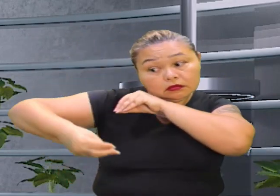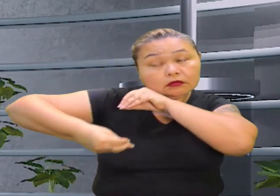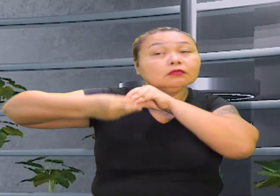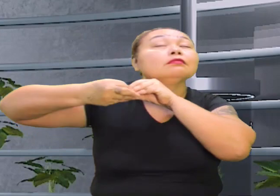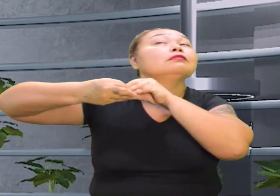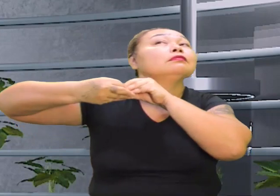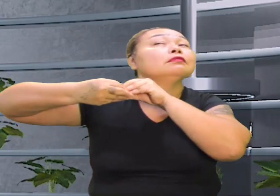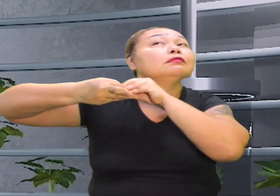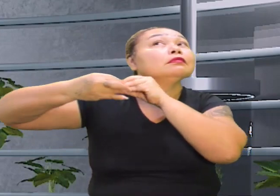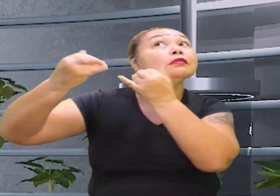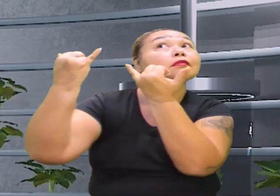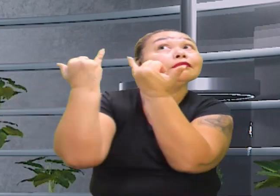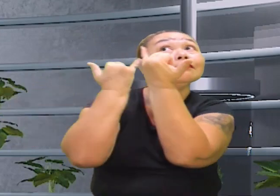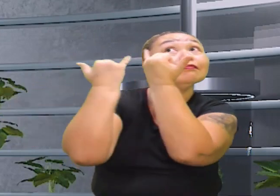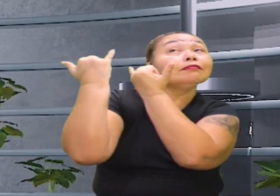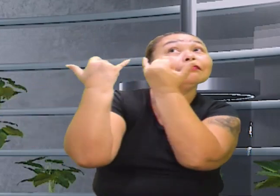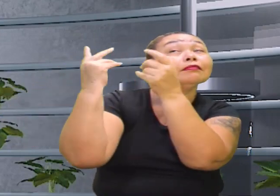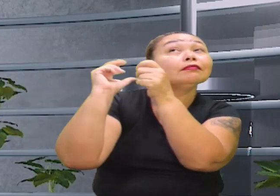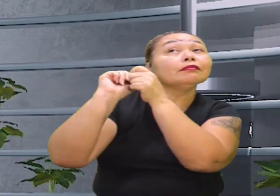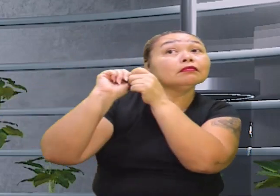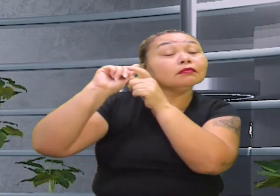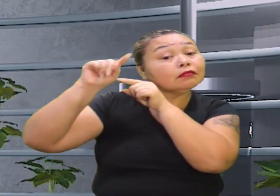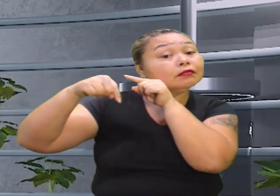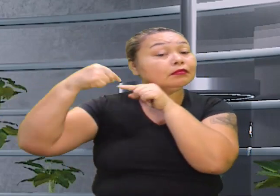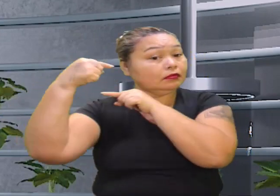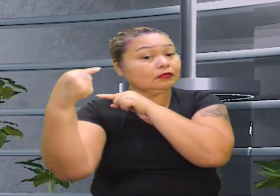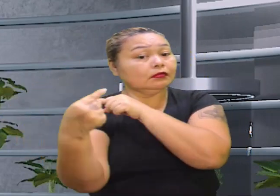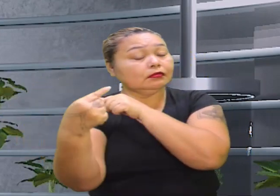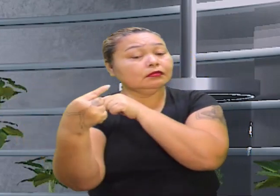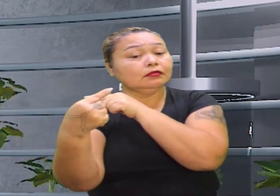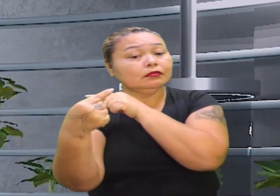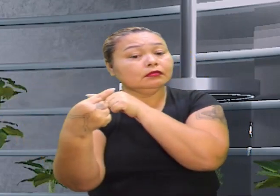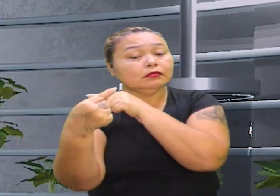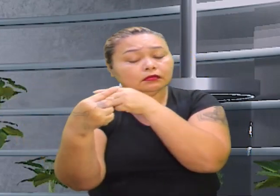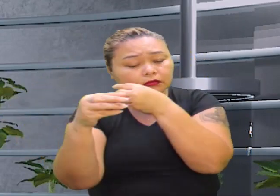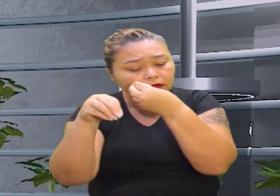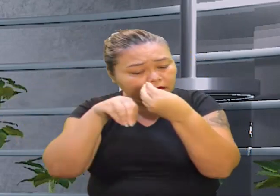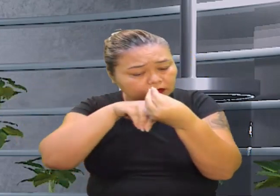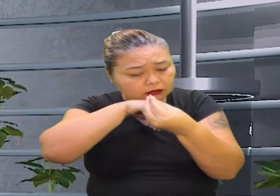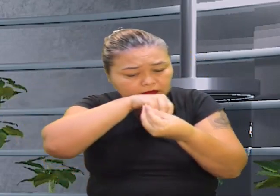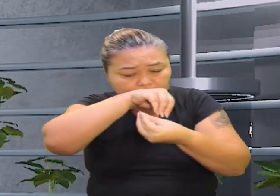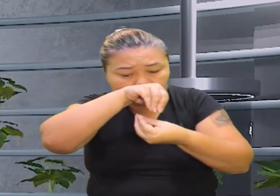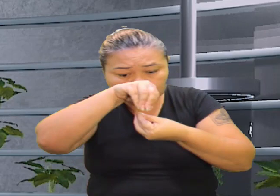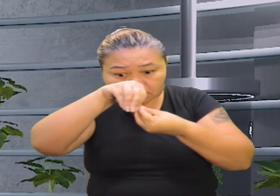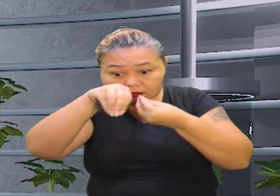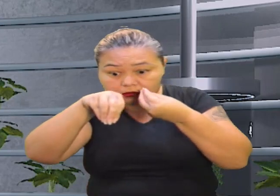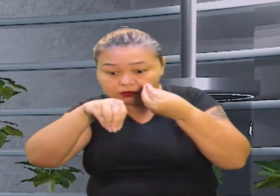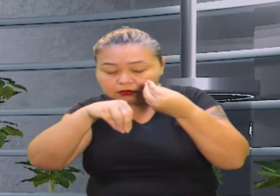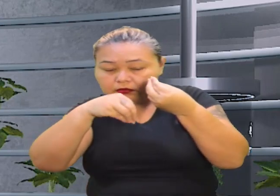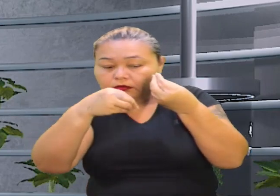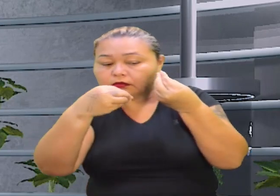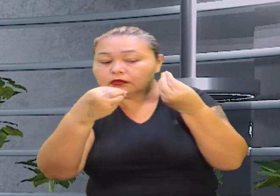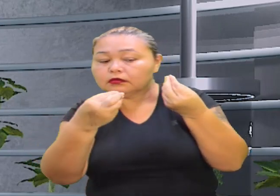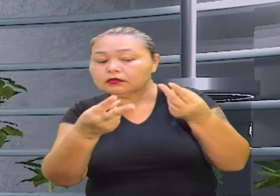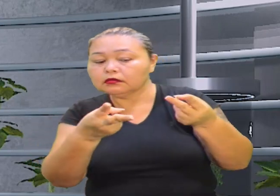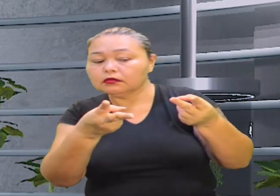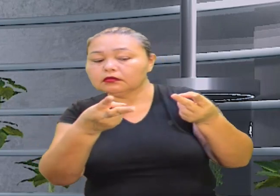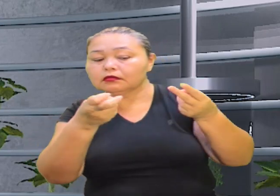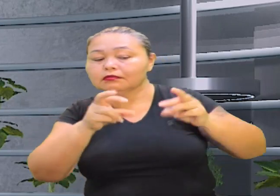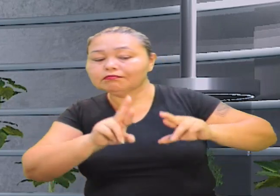ela informações que vão dar uma nova percepção sobre